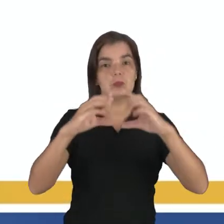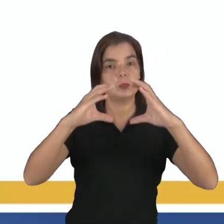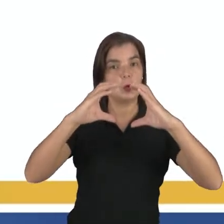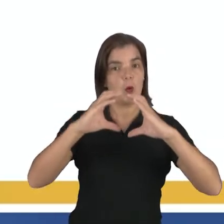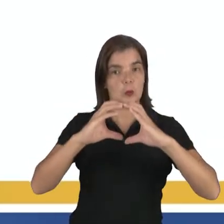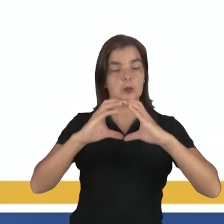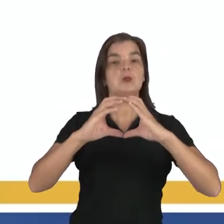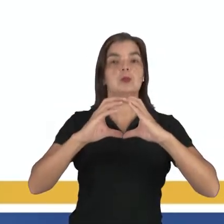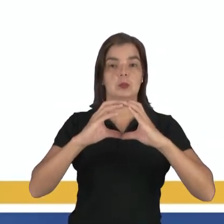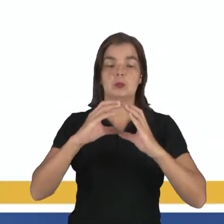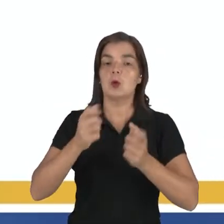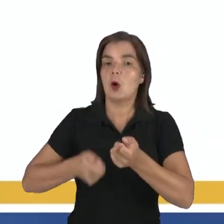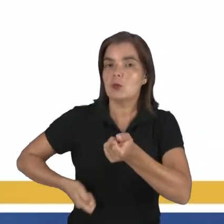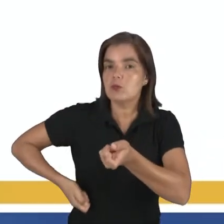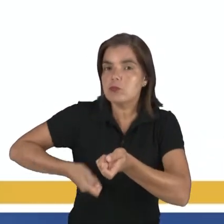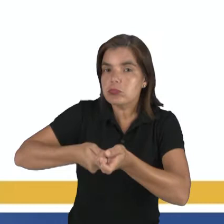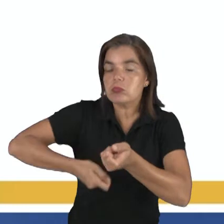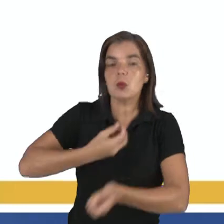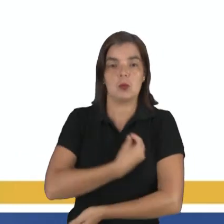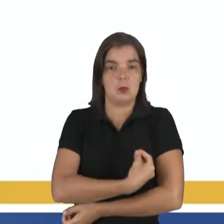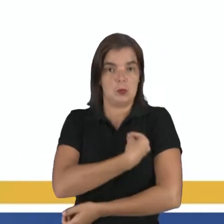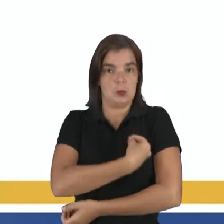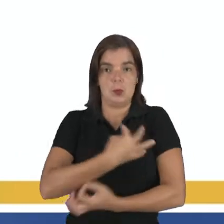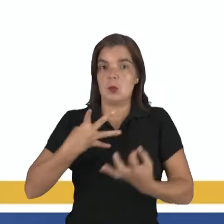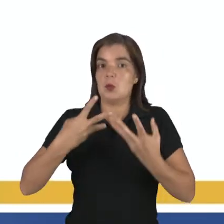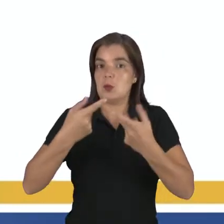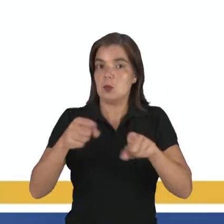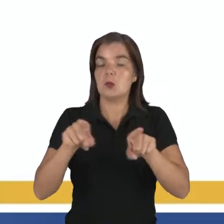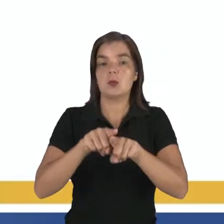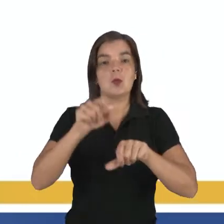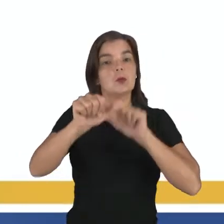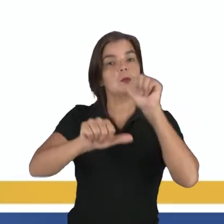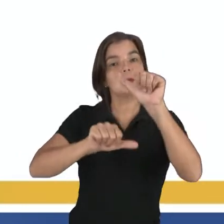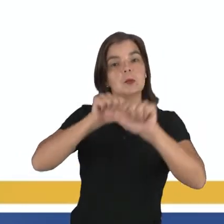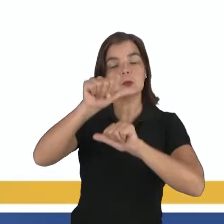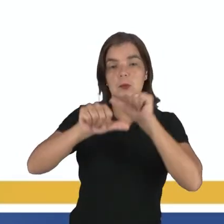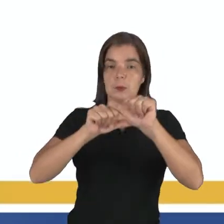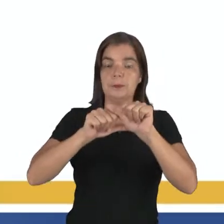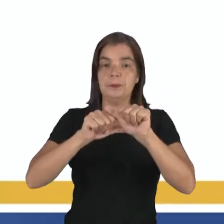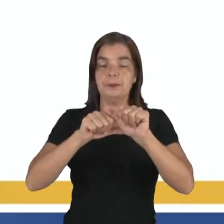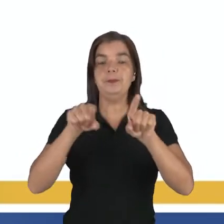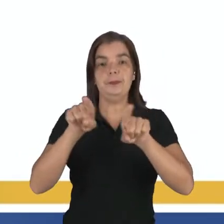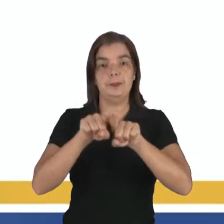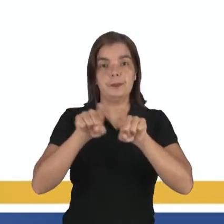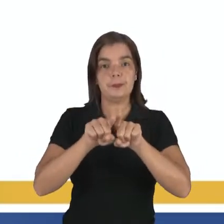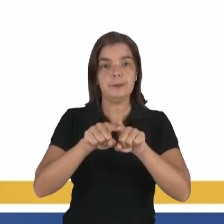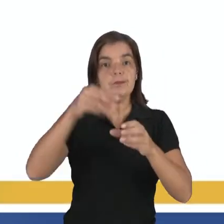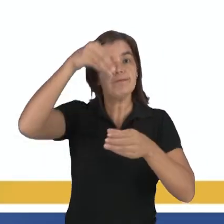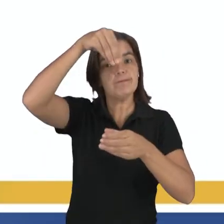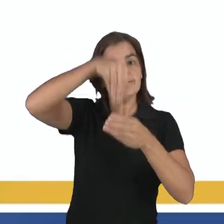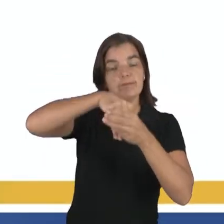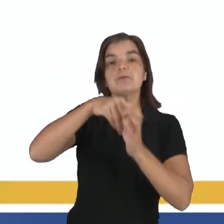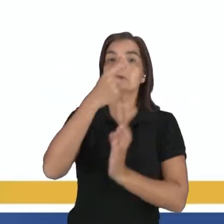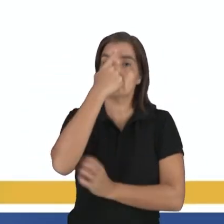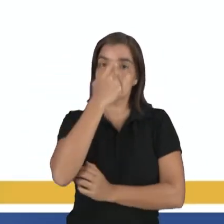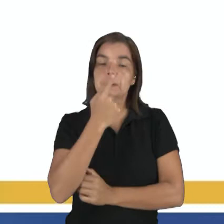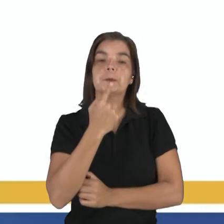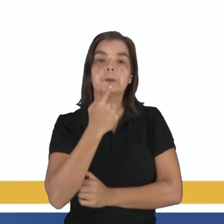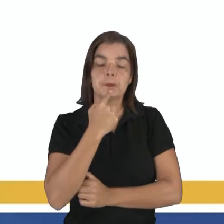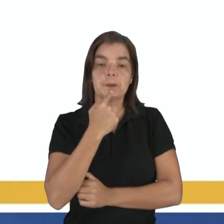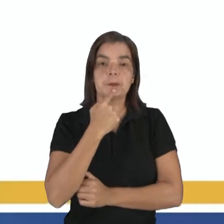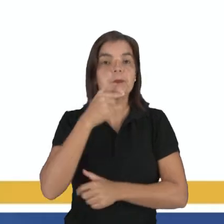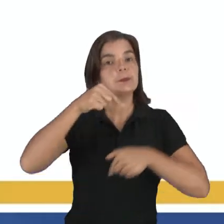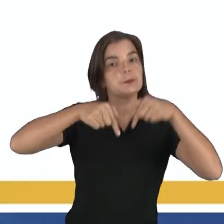de bilhar, né, presente em todos, e o que muda só é a simbologia dentro de cada bola representando um